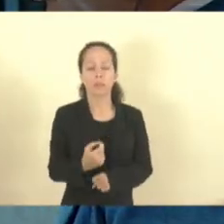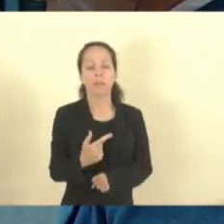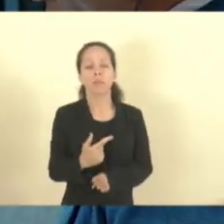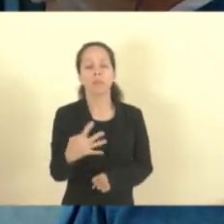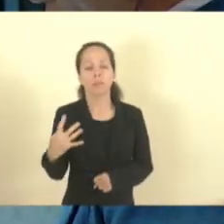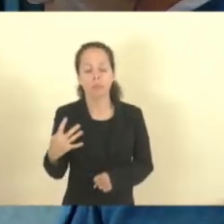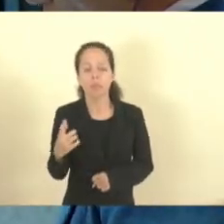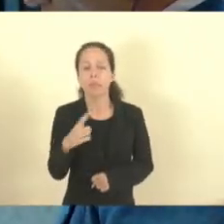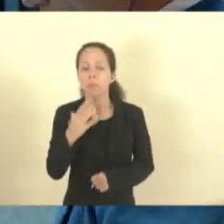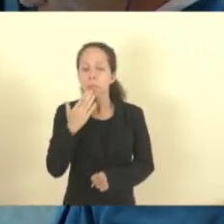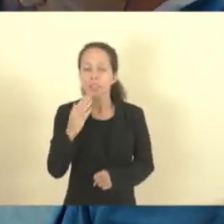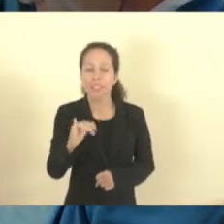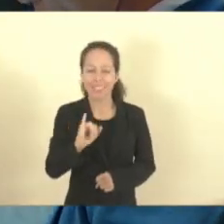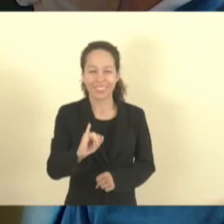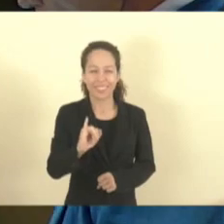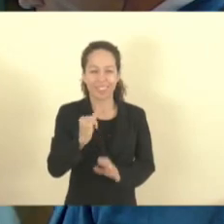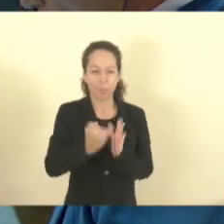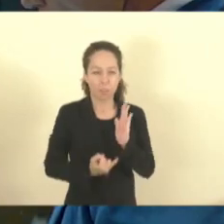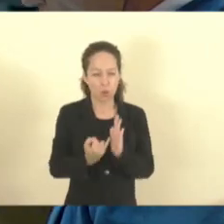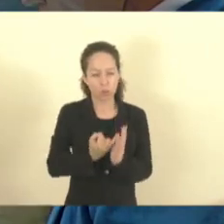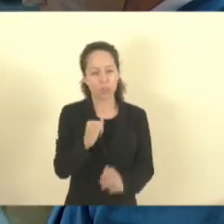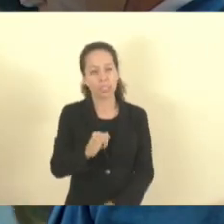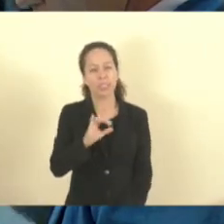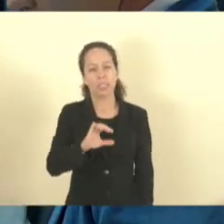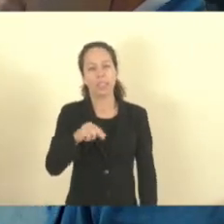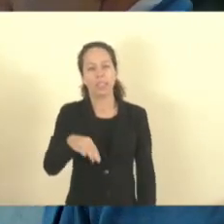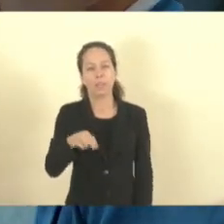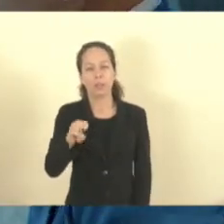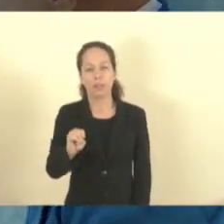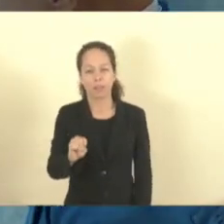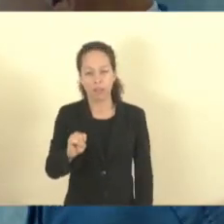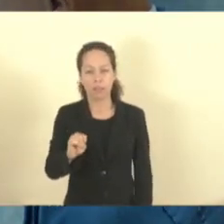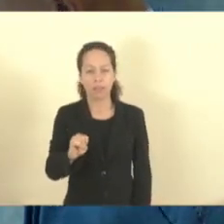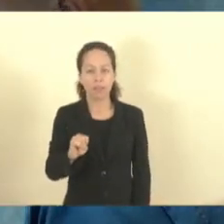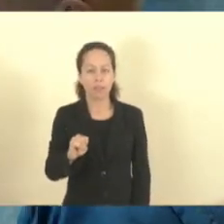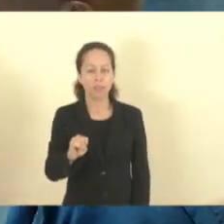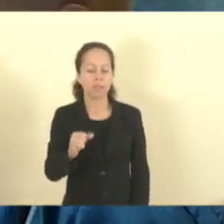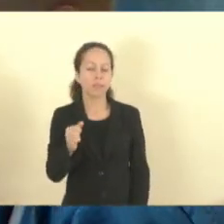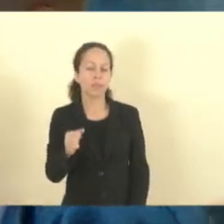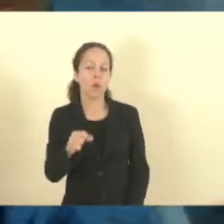alterações no ICMS, senhor presidente, dessa vez para corrigir